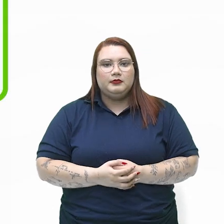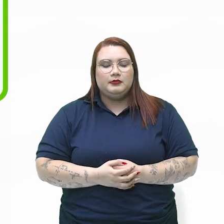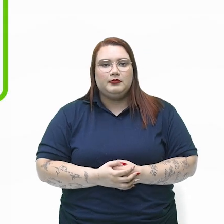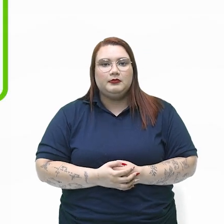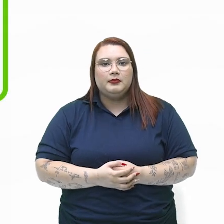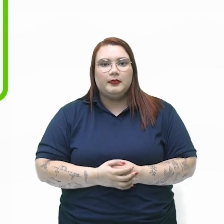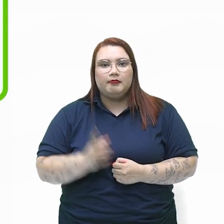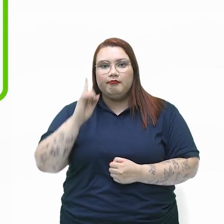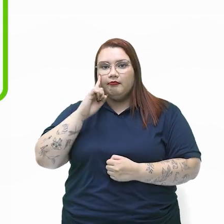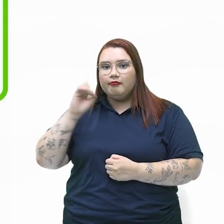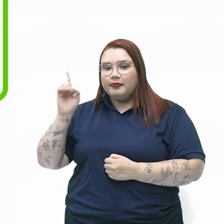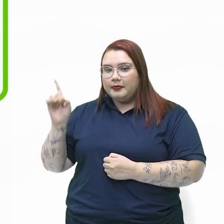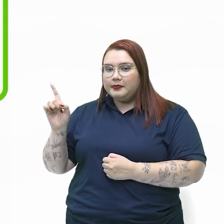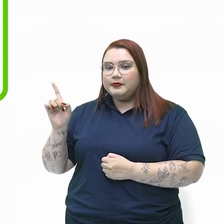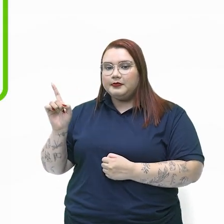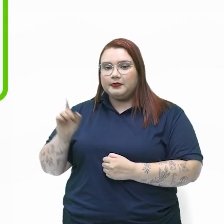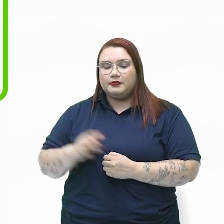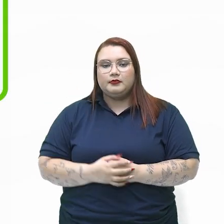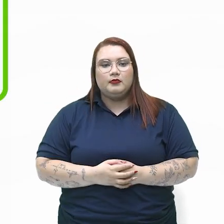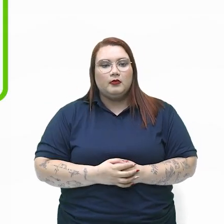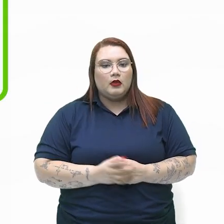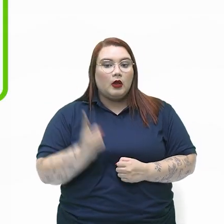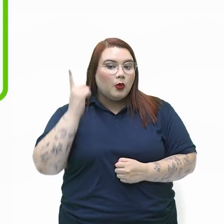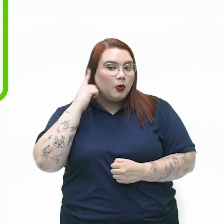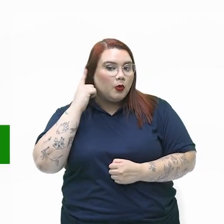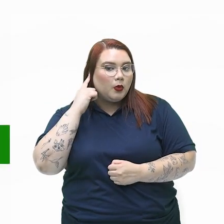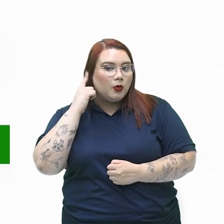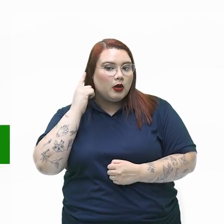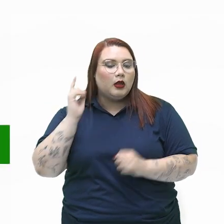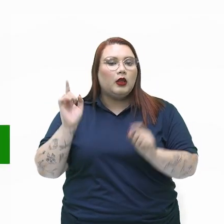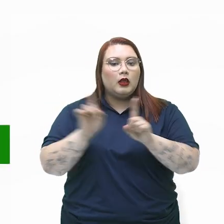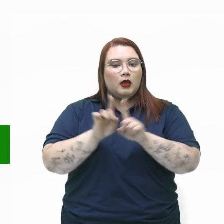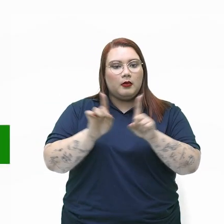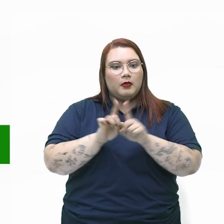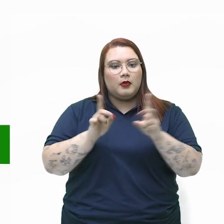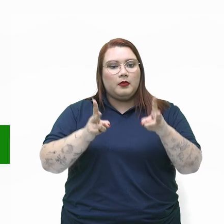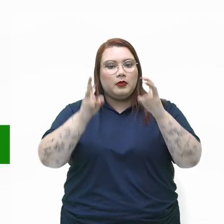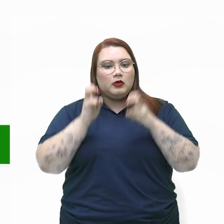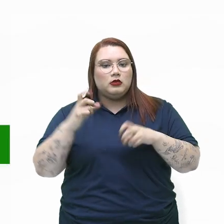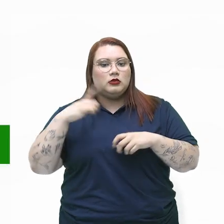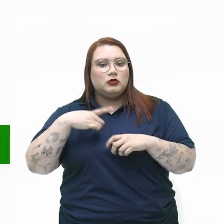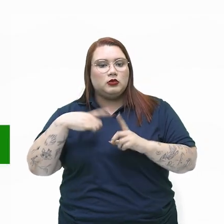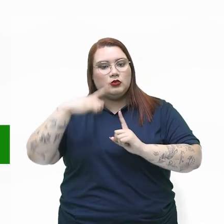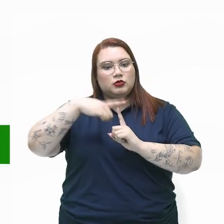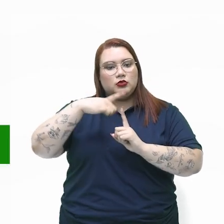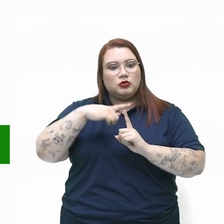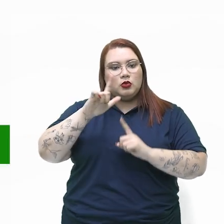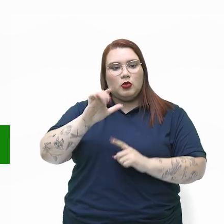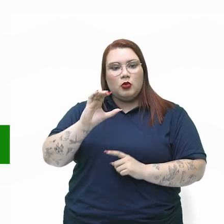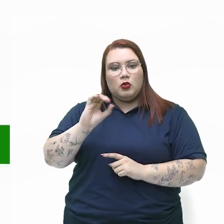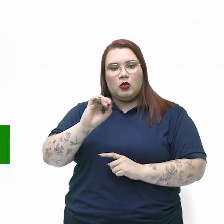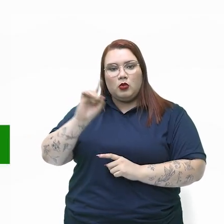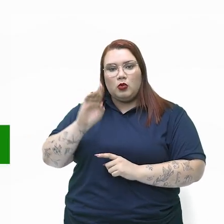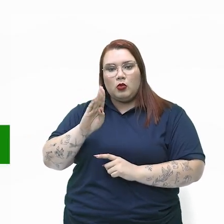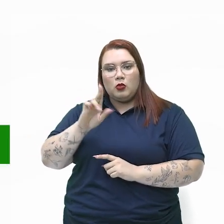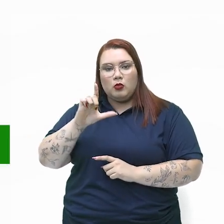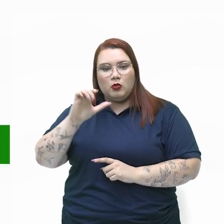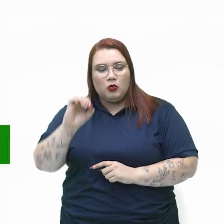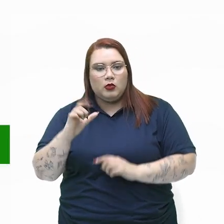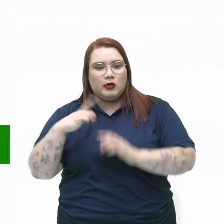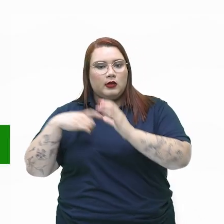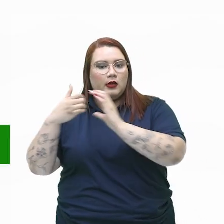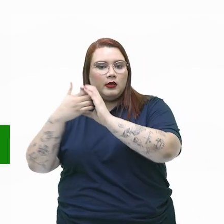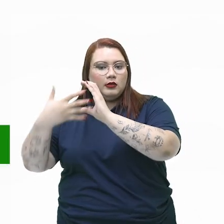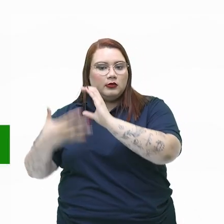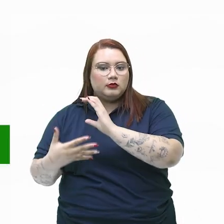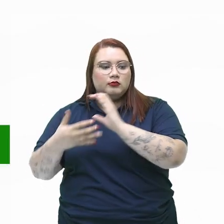essa dobrinha aí que a gente observa na primeira imagem. Na orelha também, né? A gente pode observar ali o lóbulo solto, que está relacionado a um